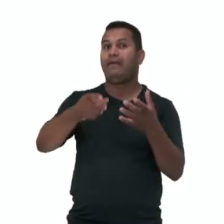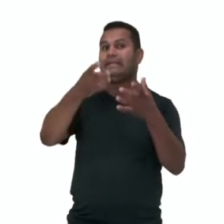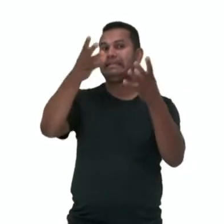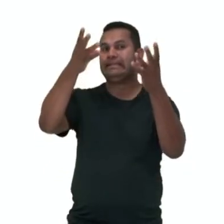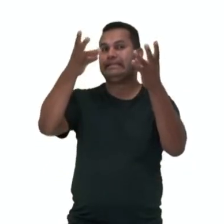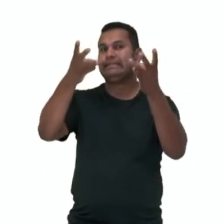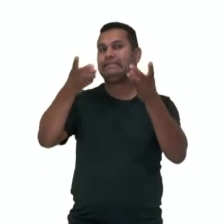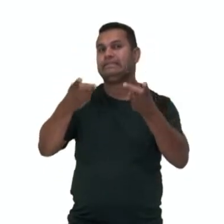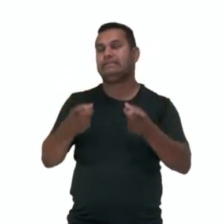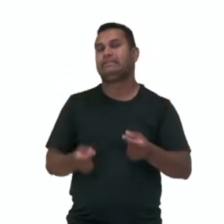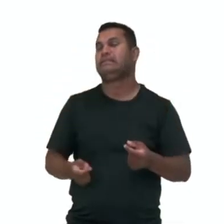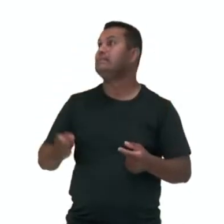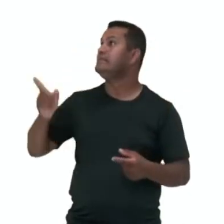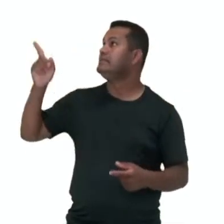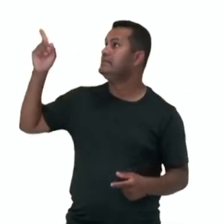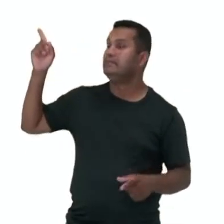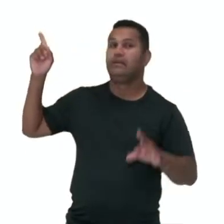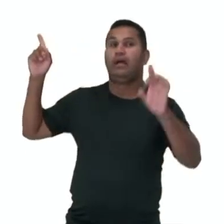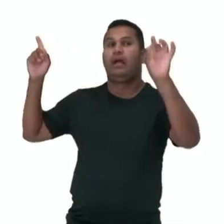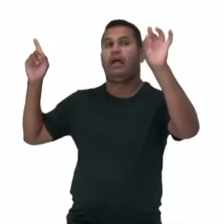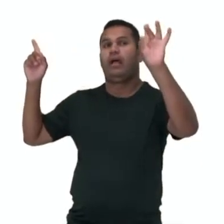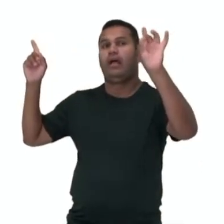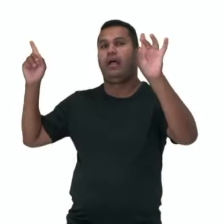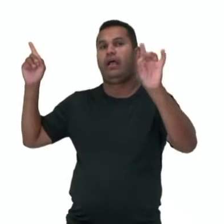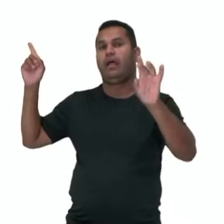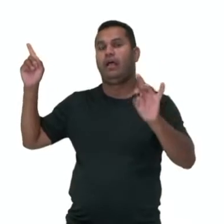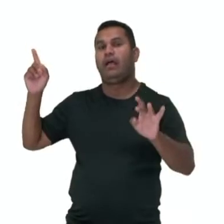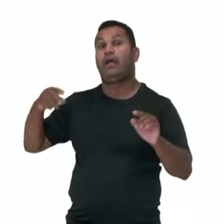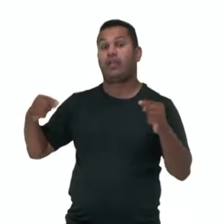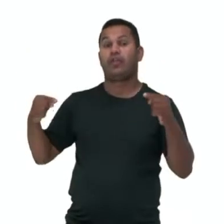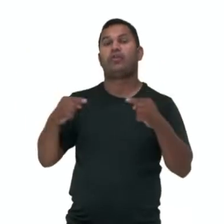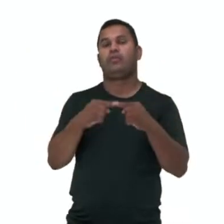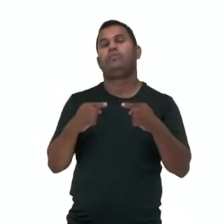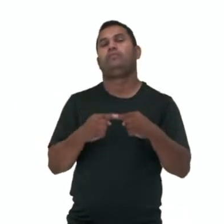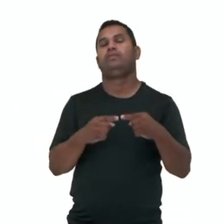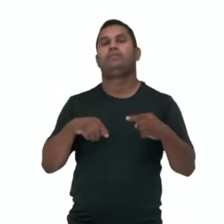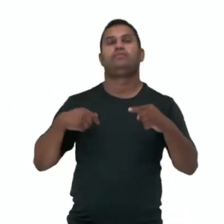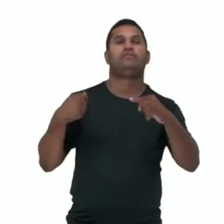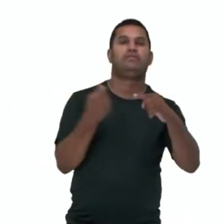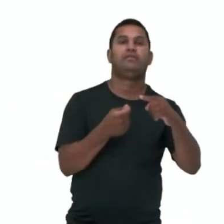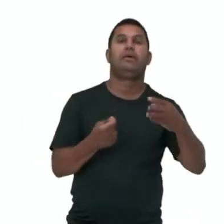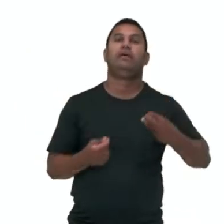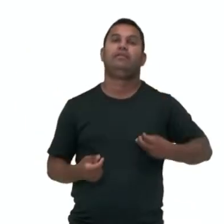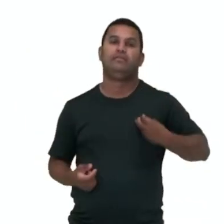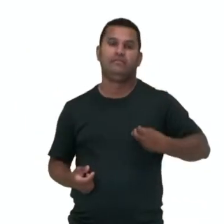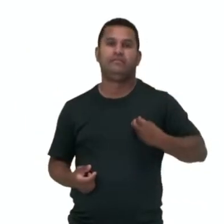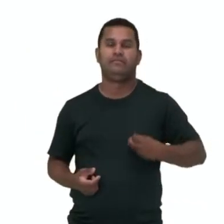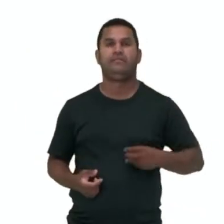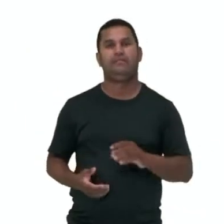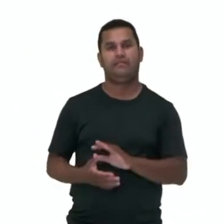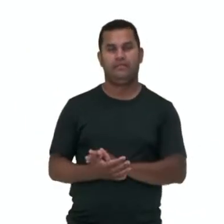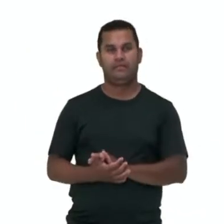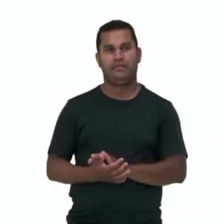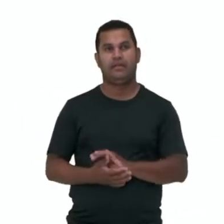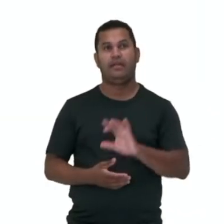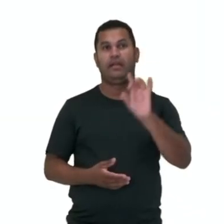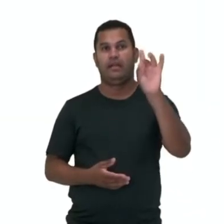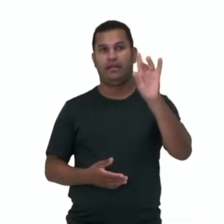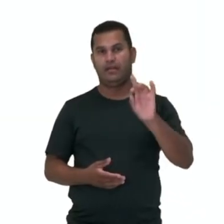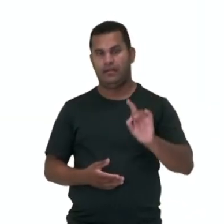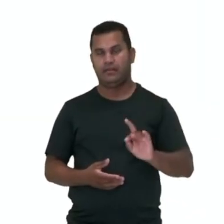de energia, variabilidade genética, movimento, adaptação, são algumas das características que compõem um ser